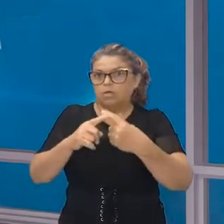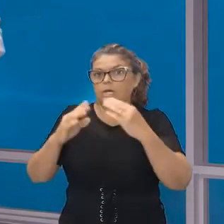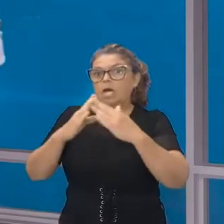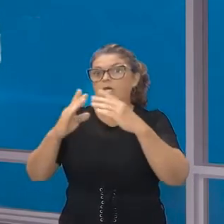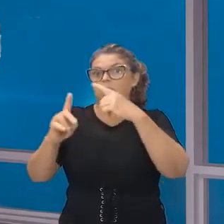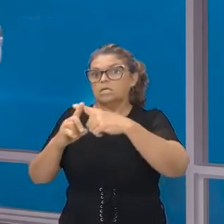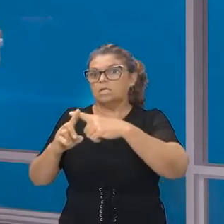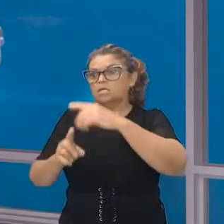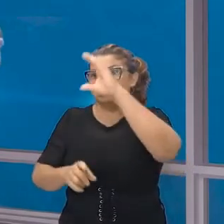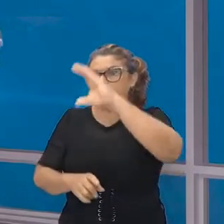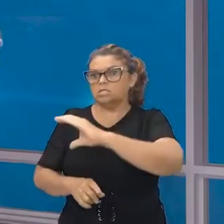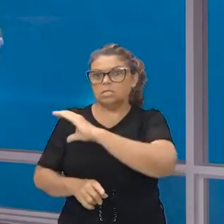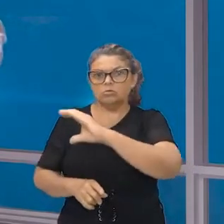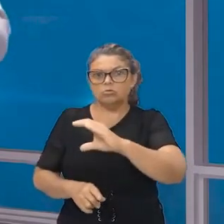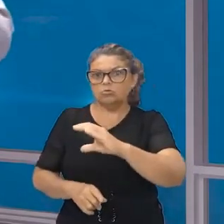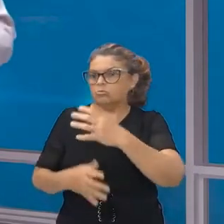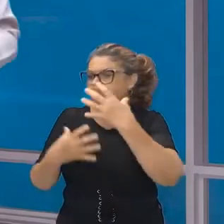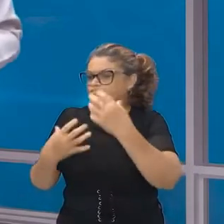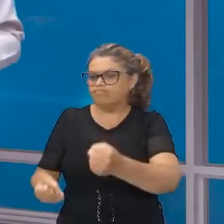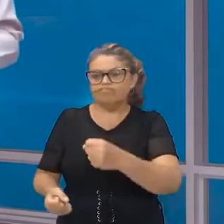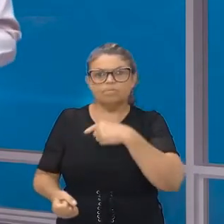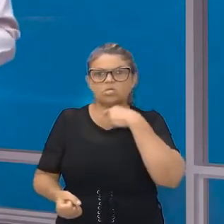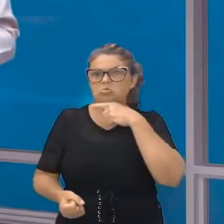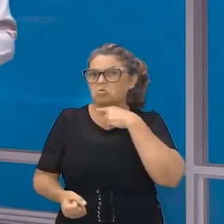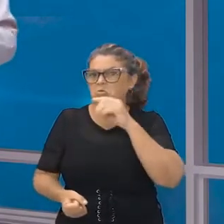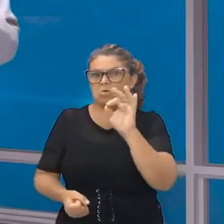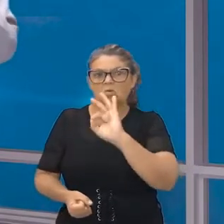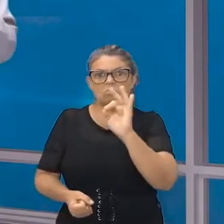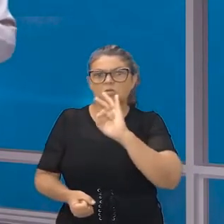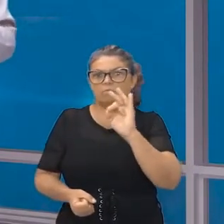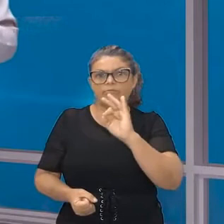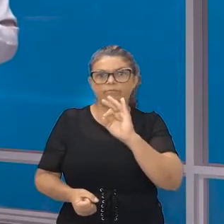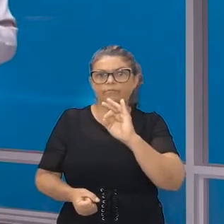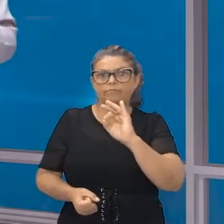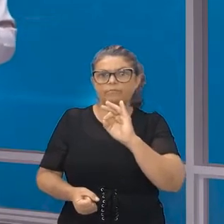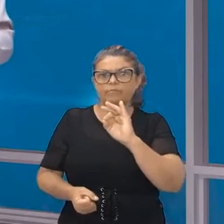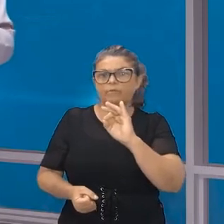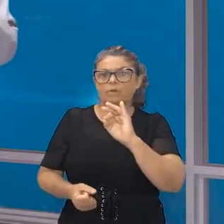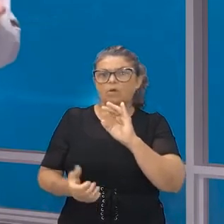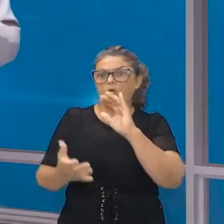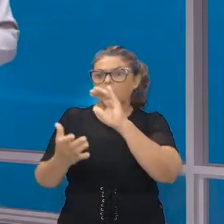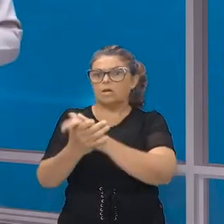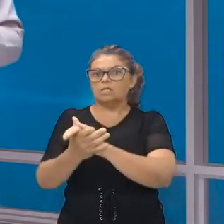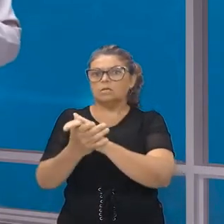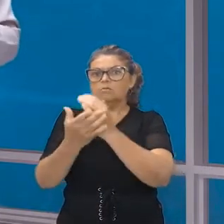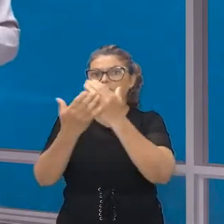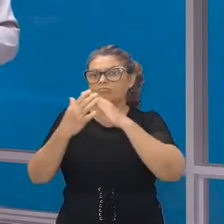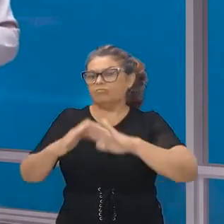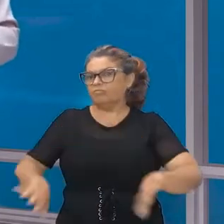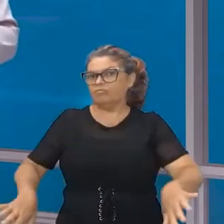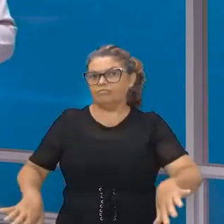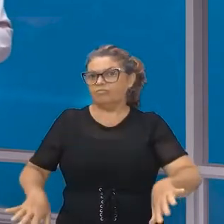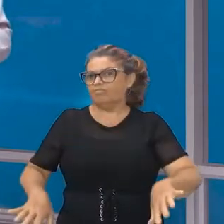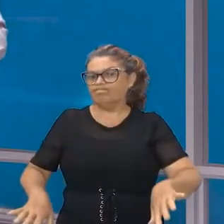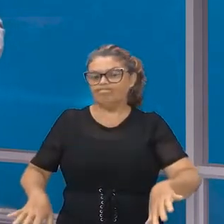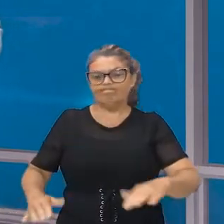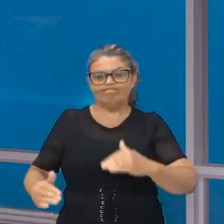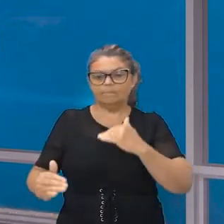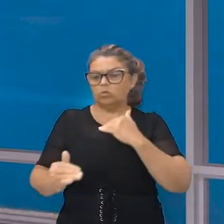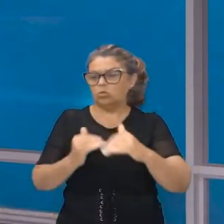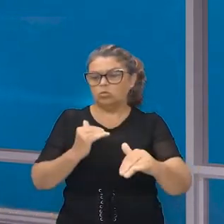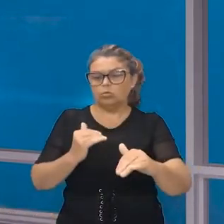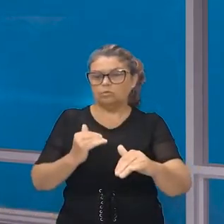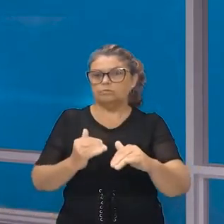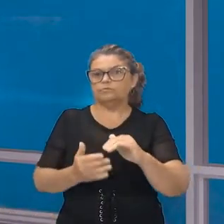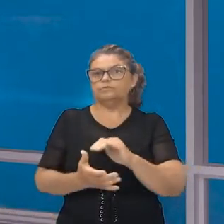vai permitir o divórcio de Henrique VIII, que rompe com a Igreja. E a Inglaterra, naquele momento, é o país mais poderoso de toda a